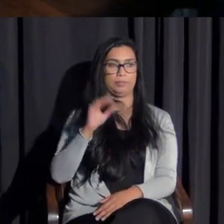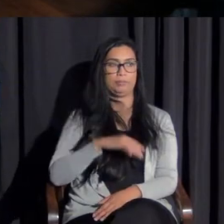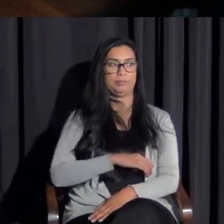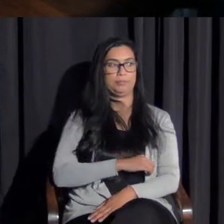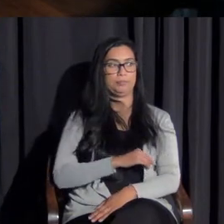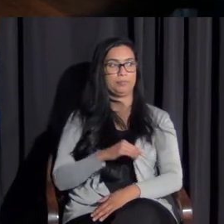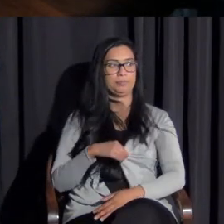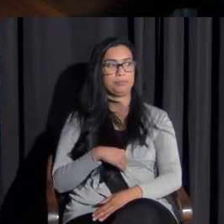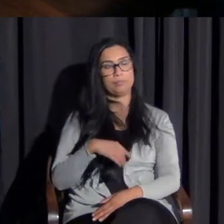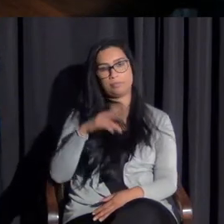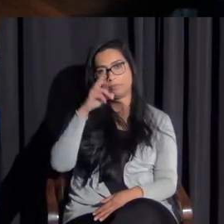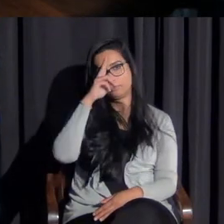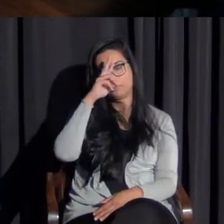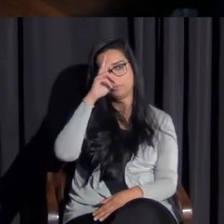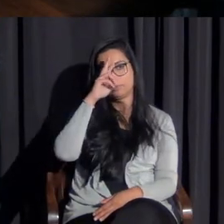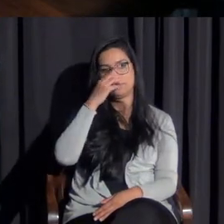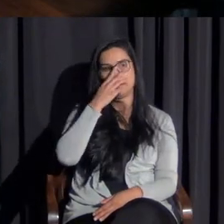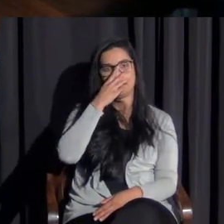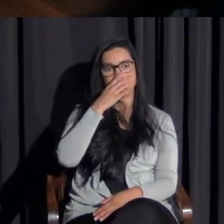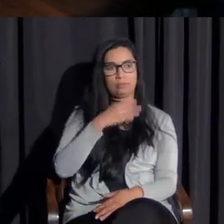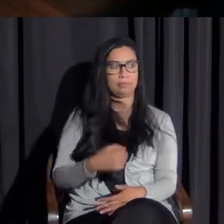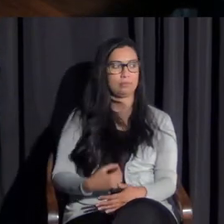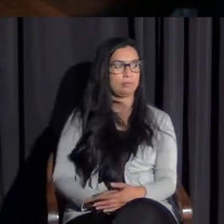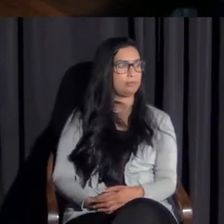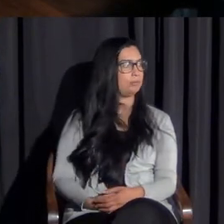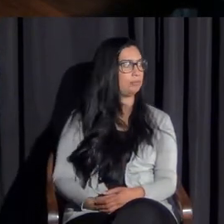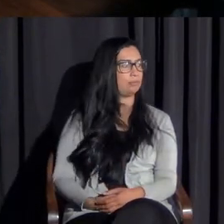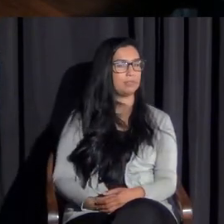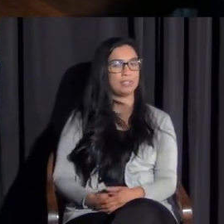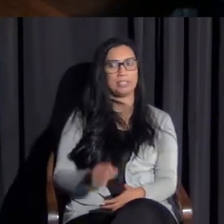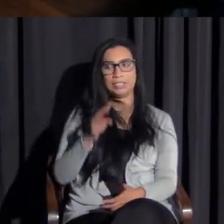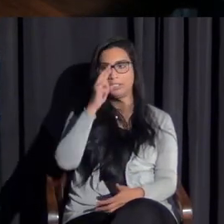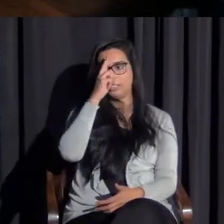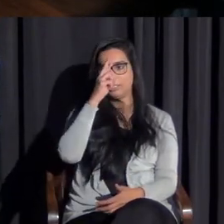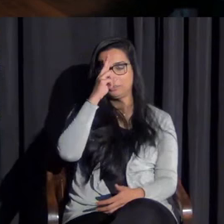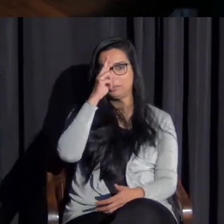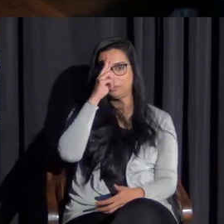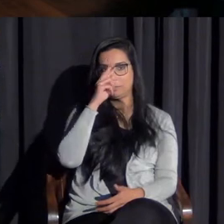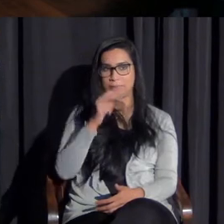Lembrei o que eu ia dizer enquanto ele fazia a pergunta.